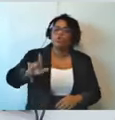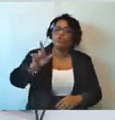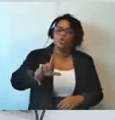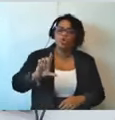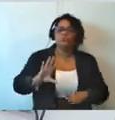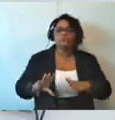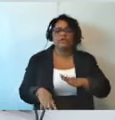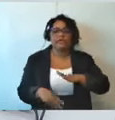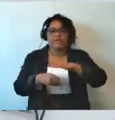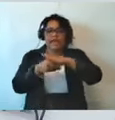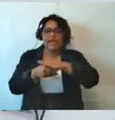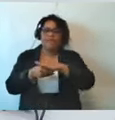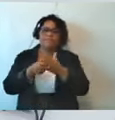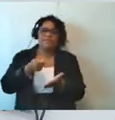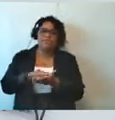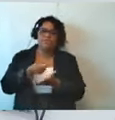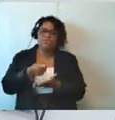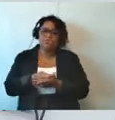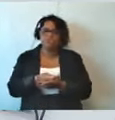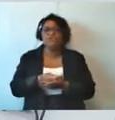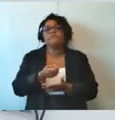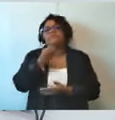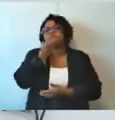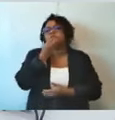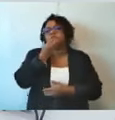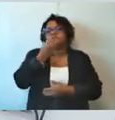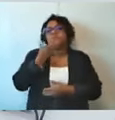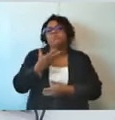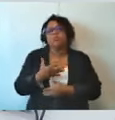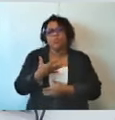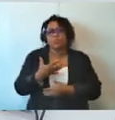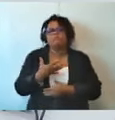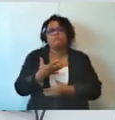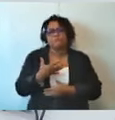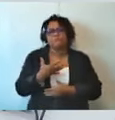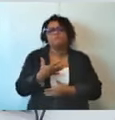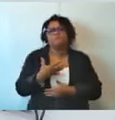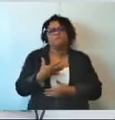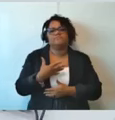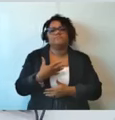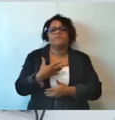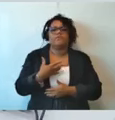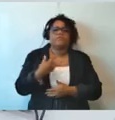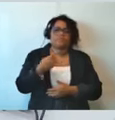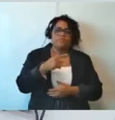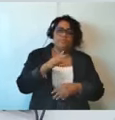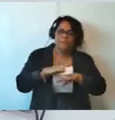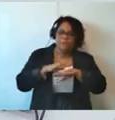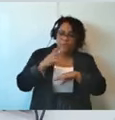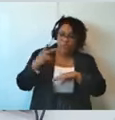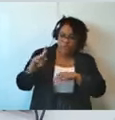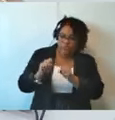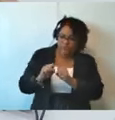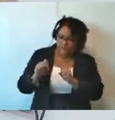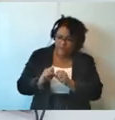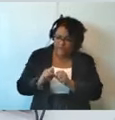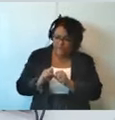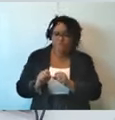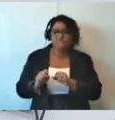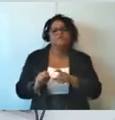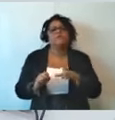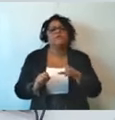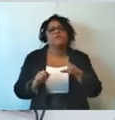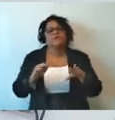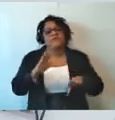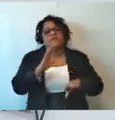impositivas são muito boas, tanto a impositiva, né, feita pelo senhor, quanto a